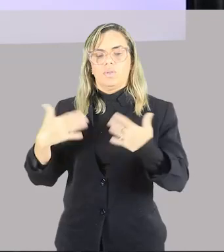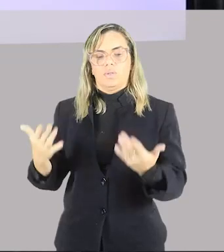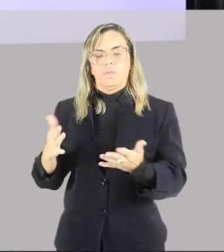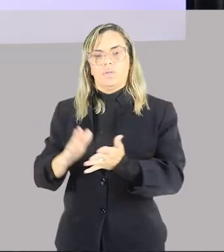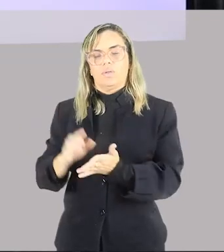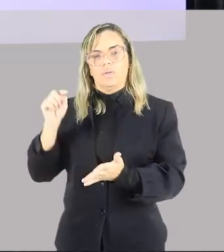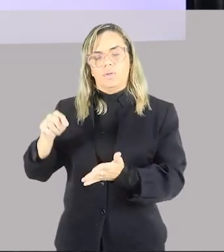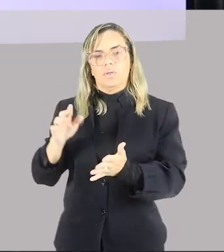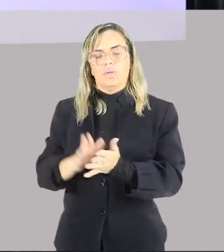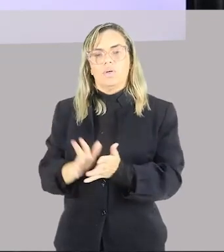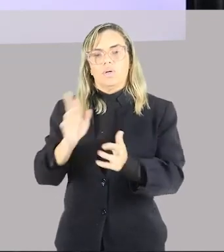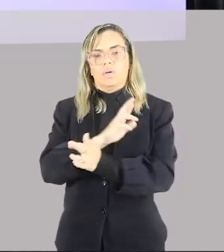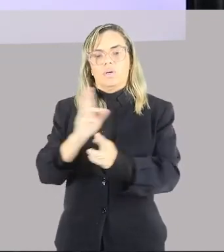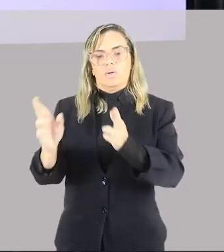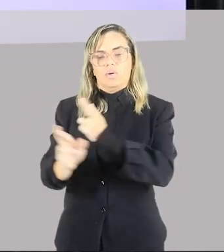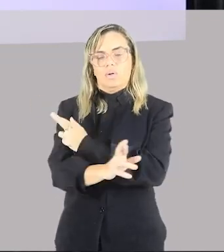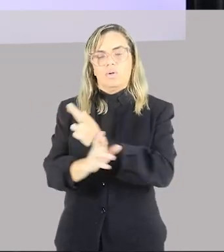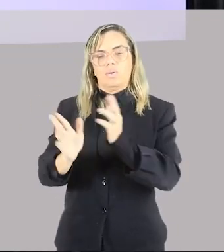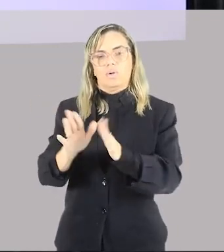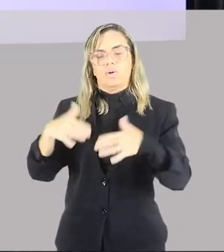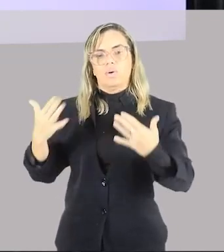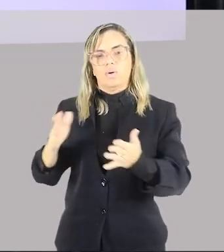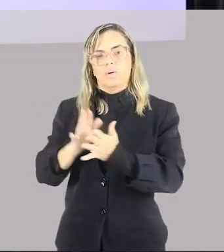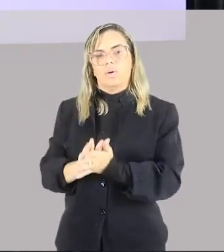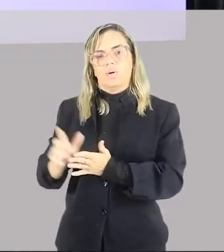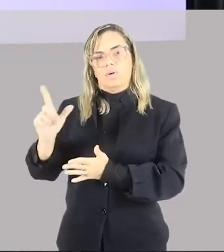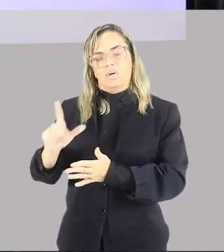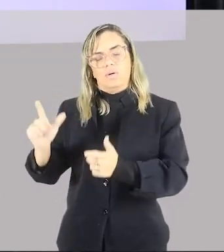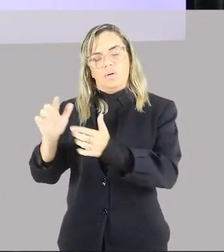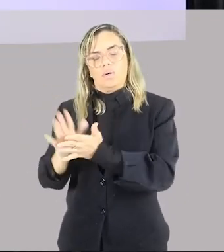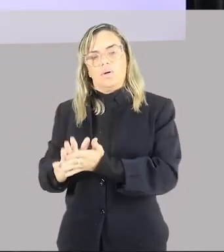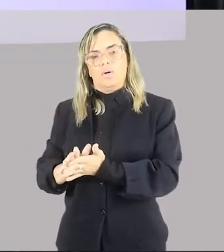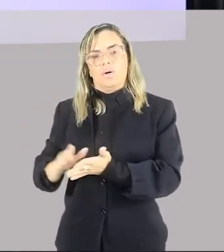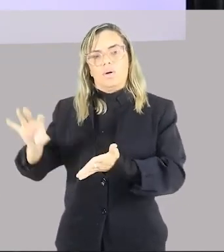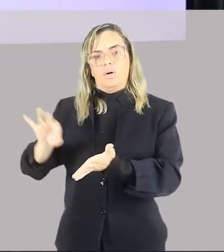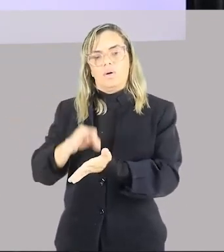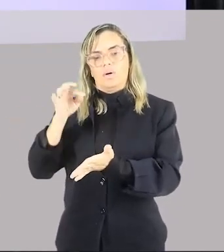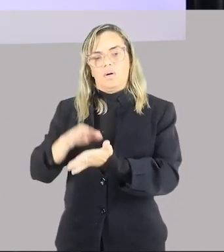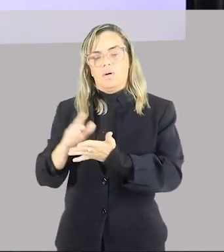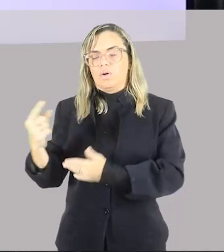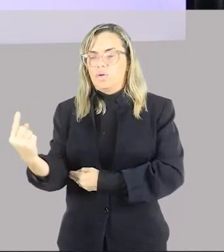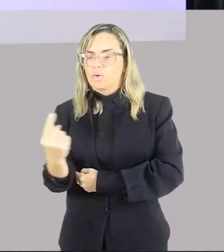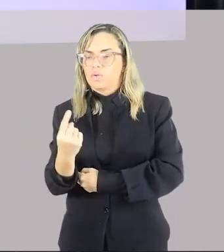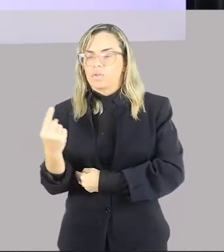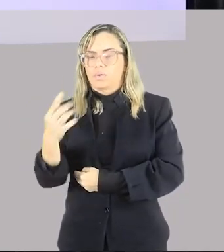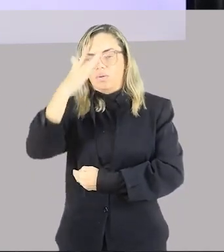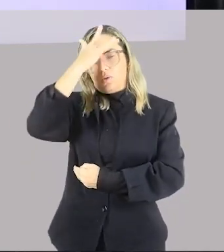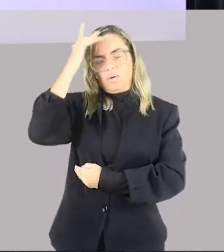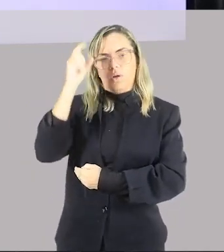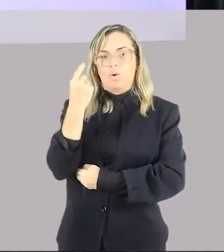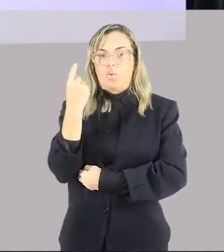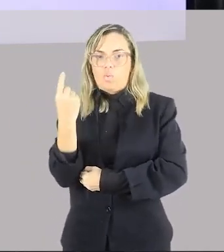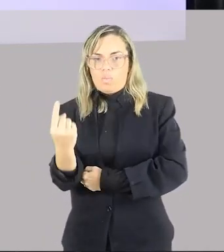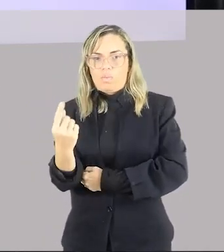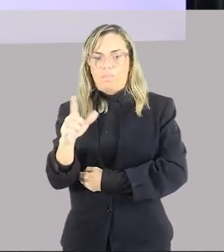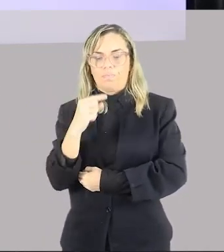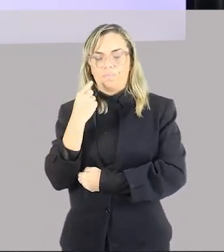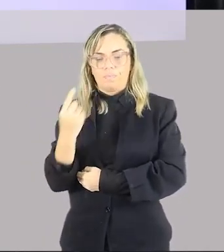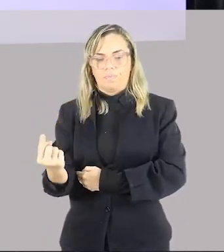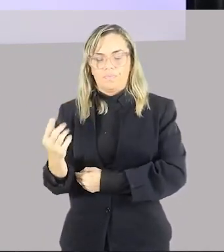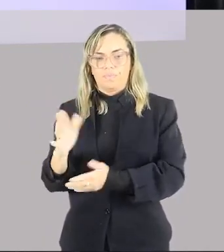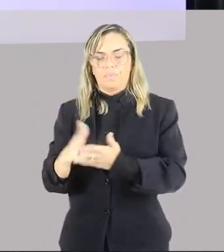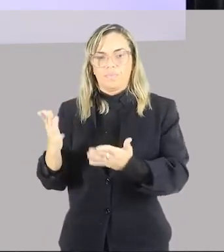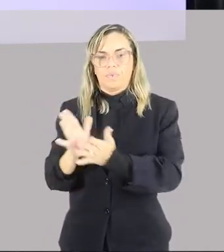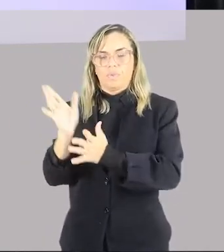vou estar dedicando essa licença essa autorização de forma individualizada. Vou estar indicando no próprio ato a quem